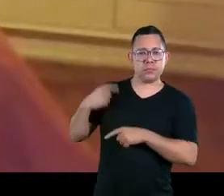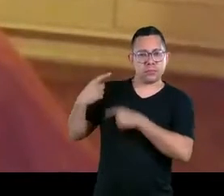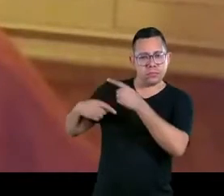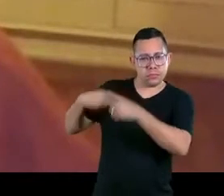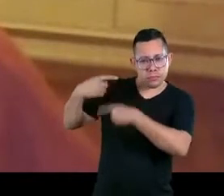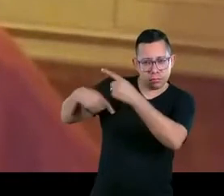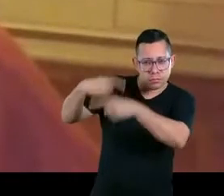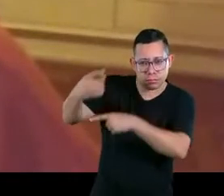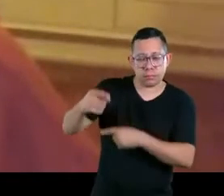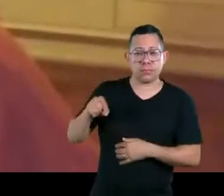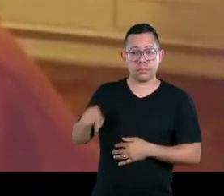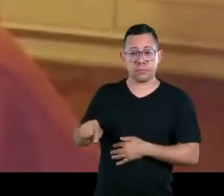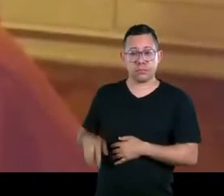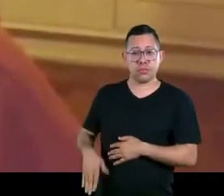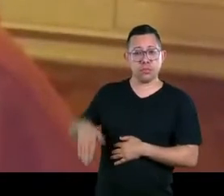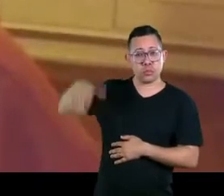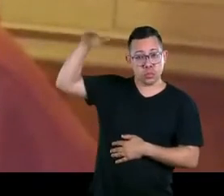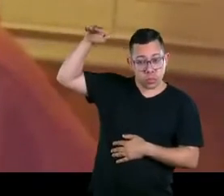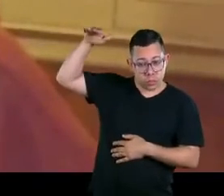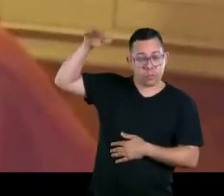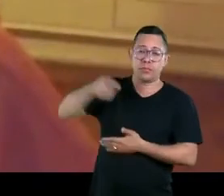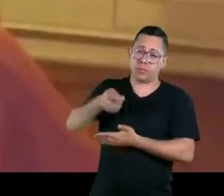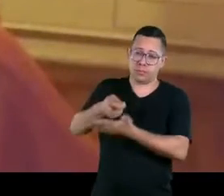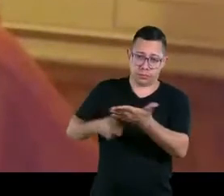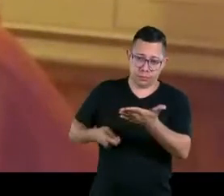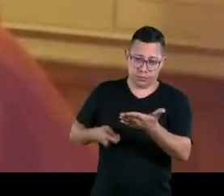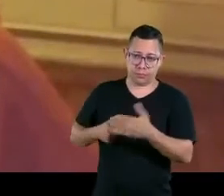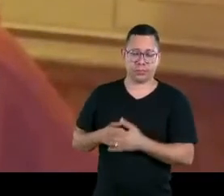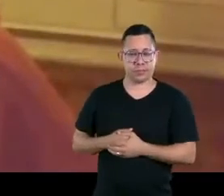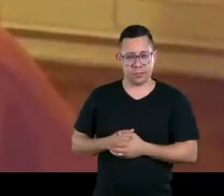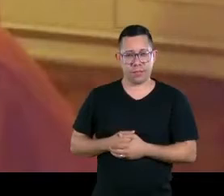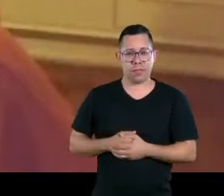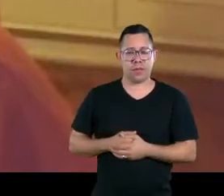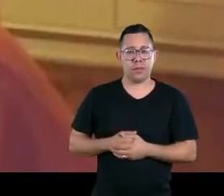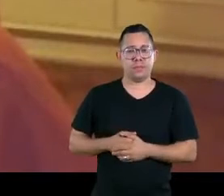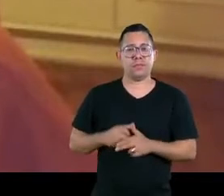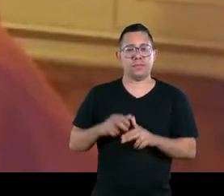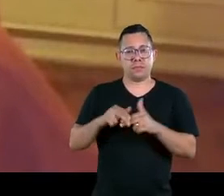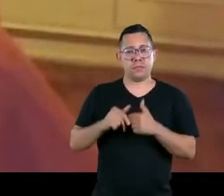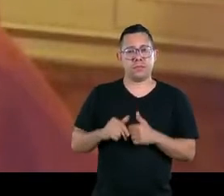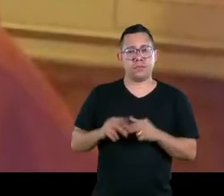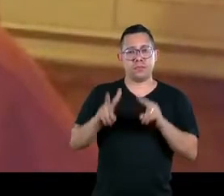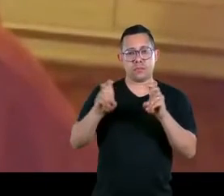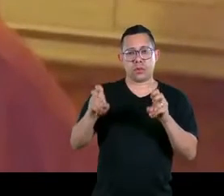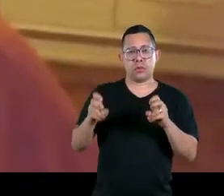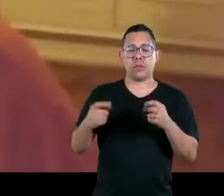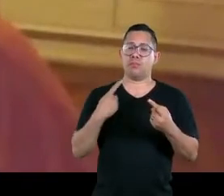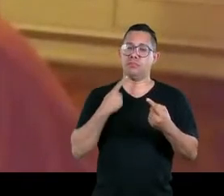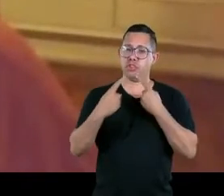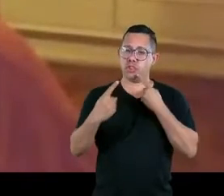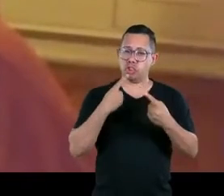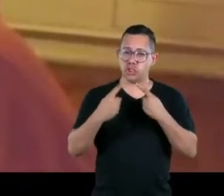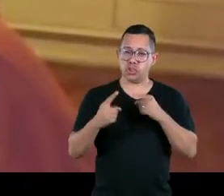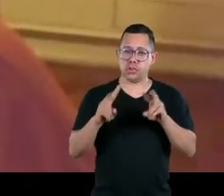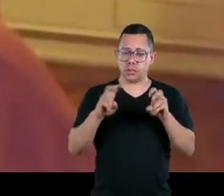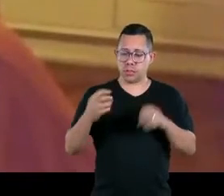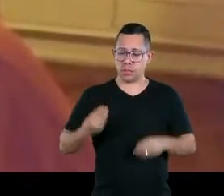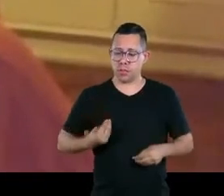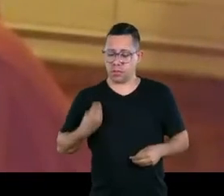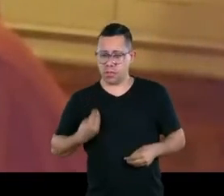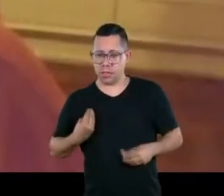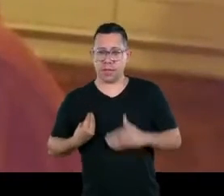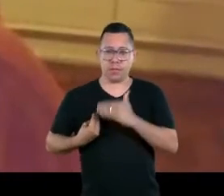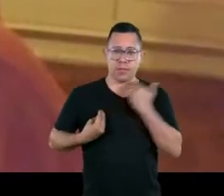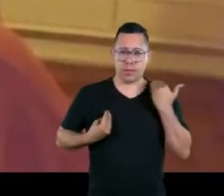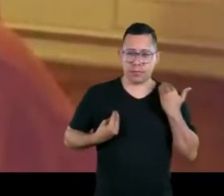bases antropológicas de seu pensamento, especialmente na noção de dialógica. Ávido